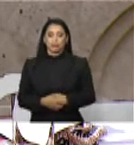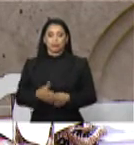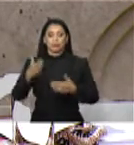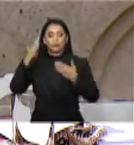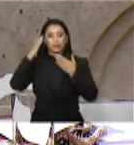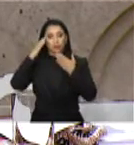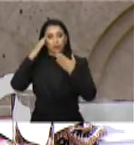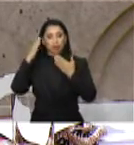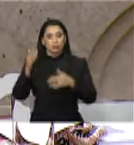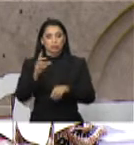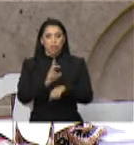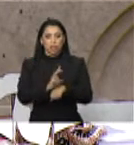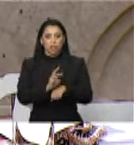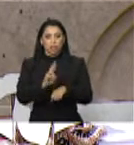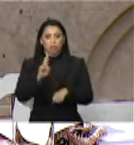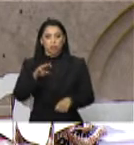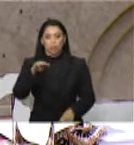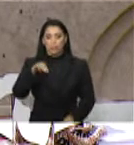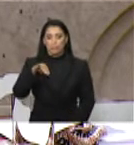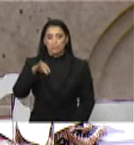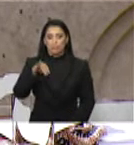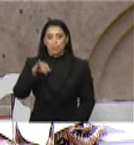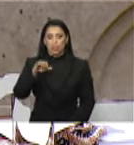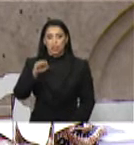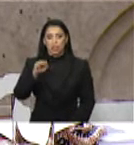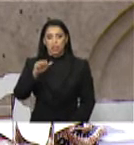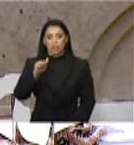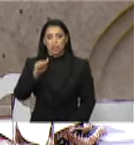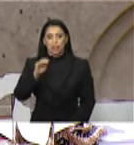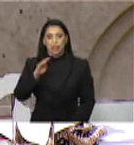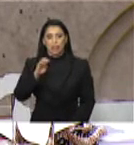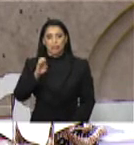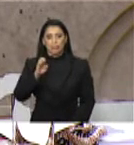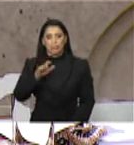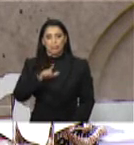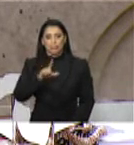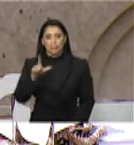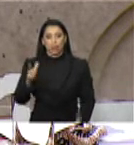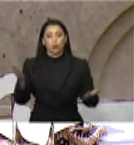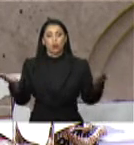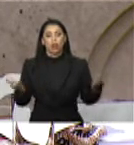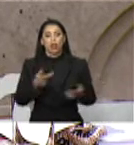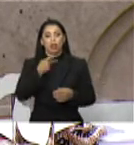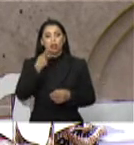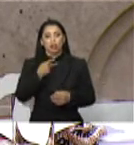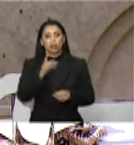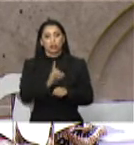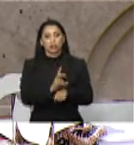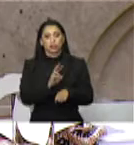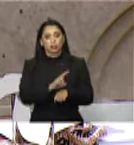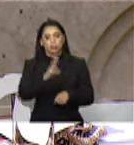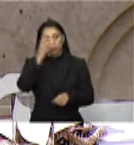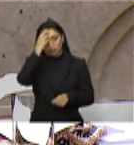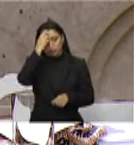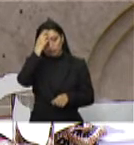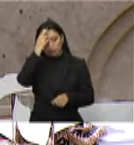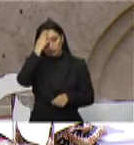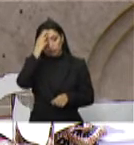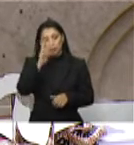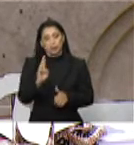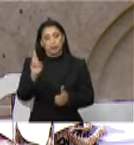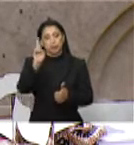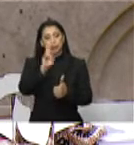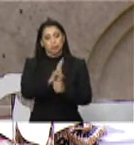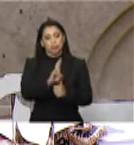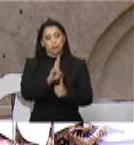doutora mizabel eu passo a palavra agora ao Dr Antônio Augusto Brandão de Aires que